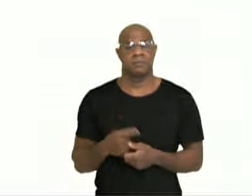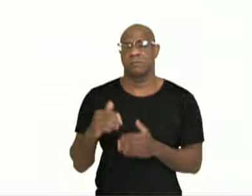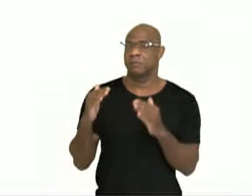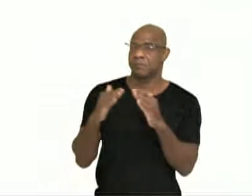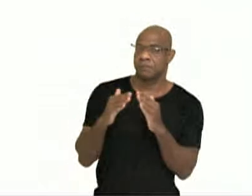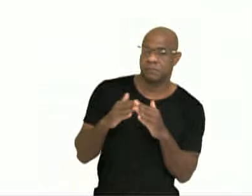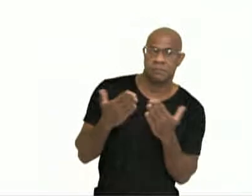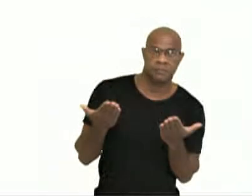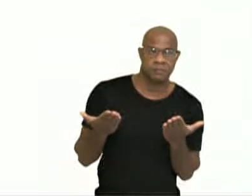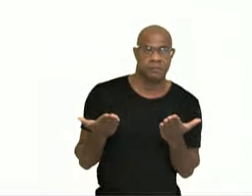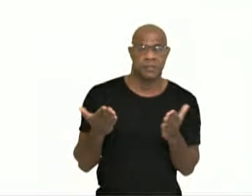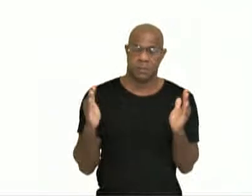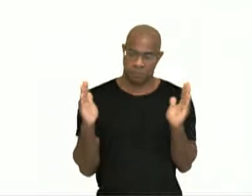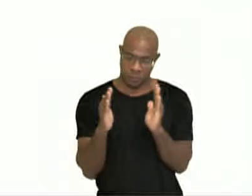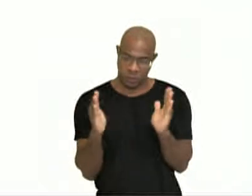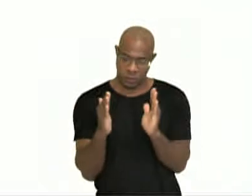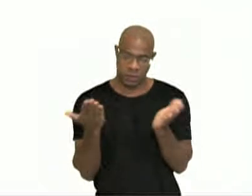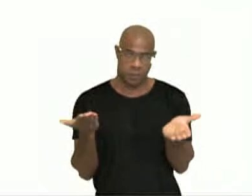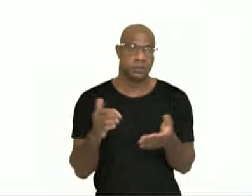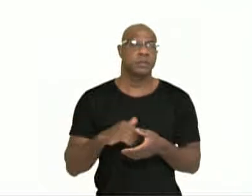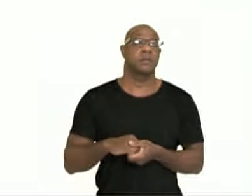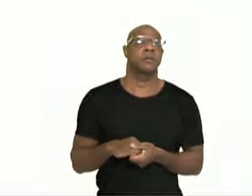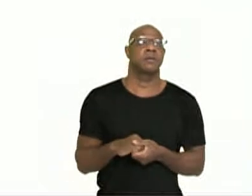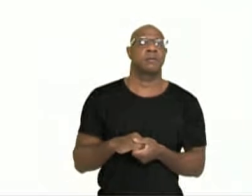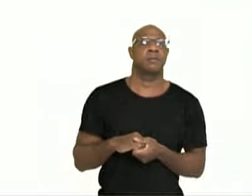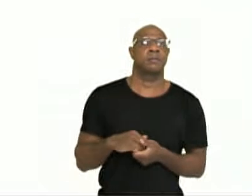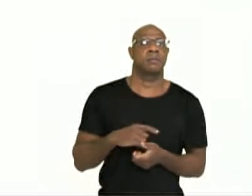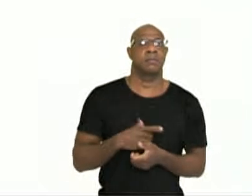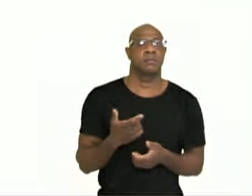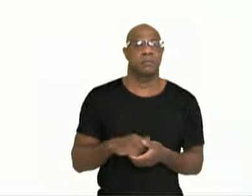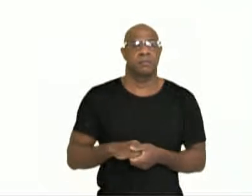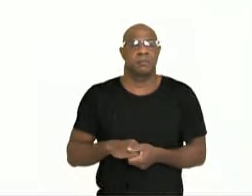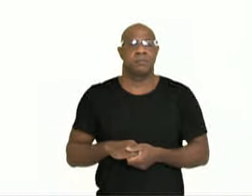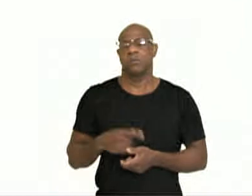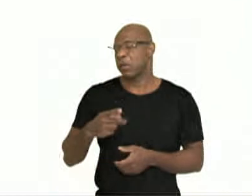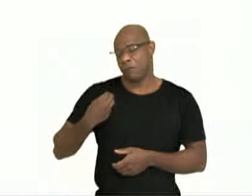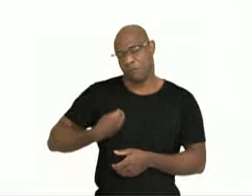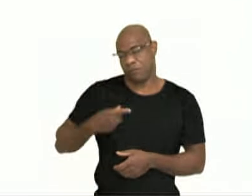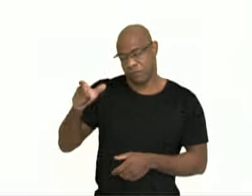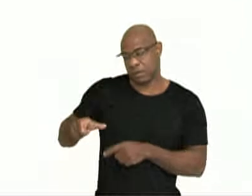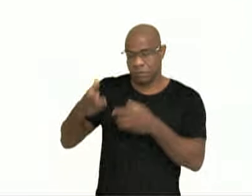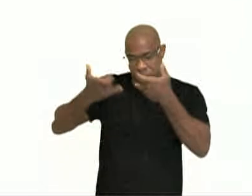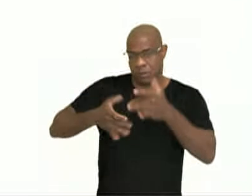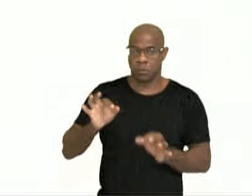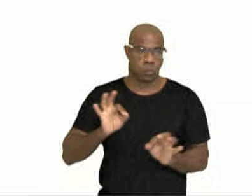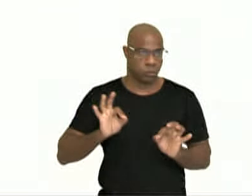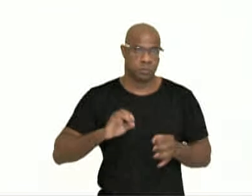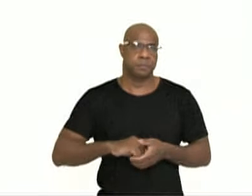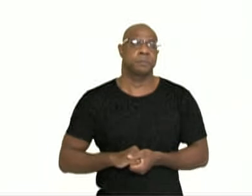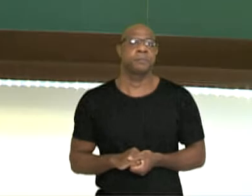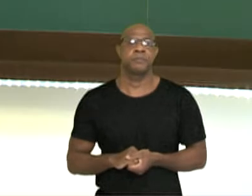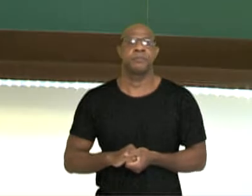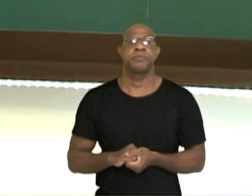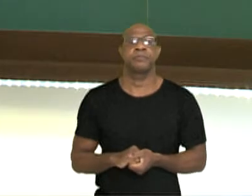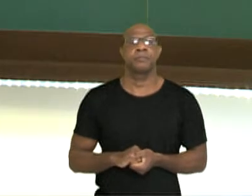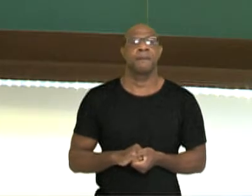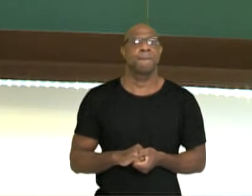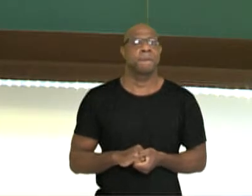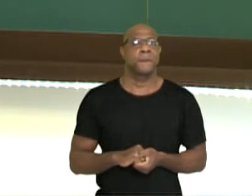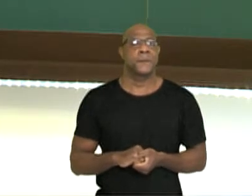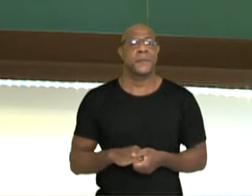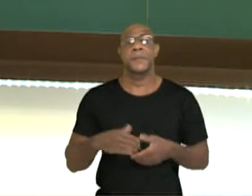casa é pequena, né? Então, tá falando sobre a vida da Alicia, ok? Tranquilinho? Ótimo. Olha